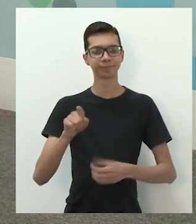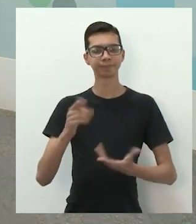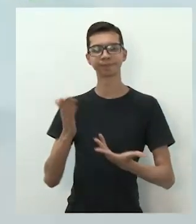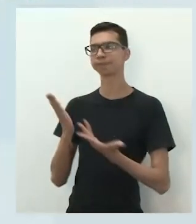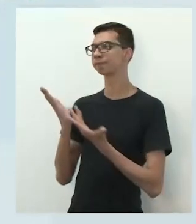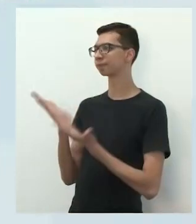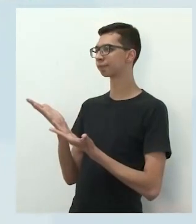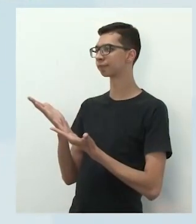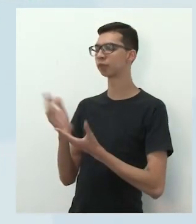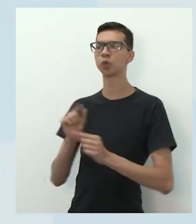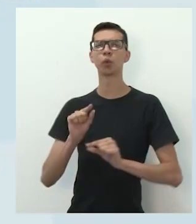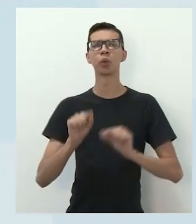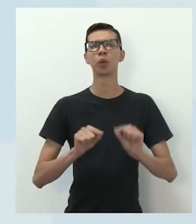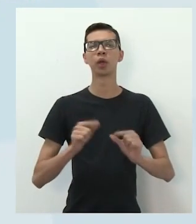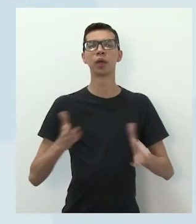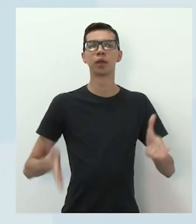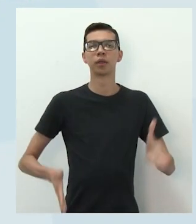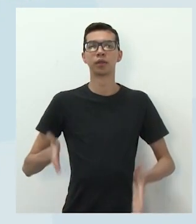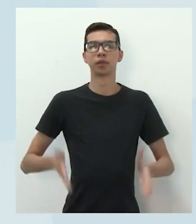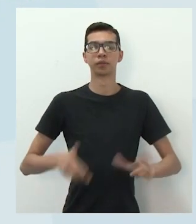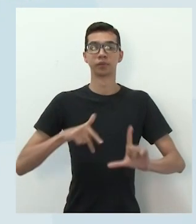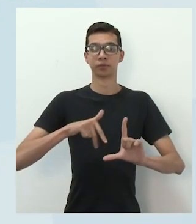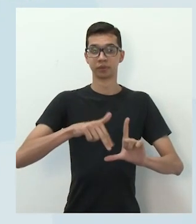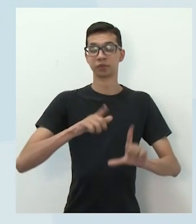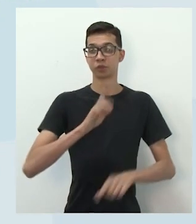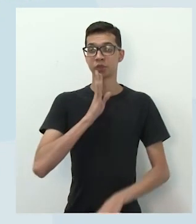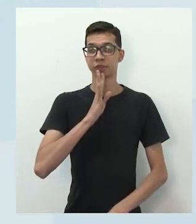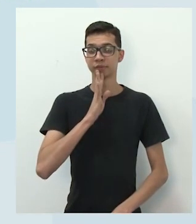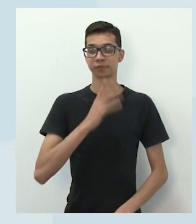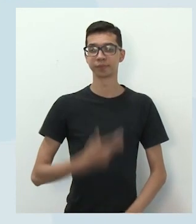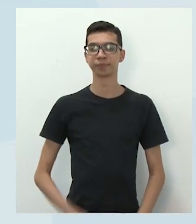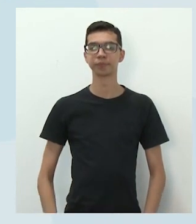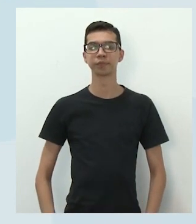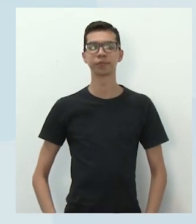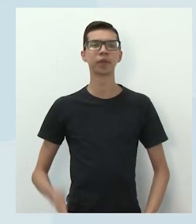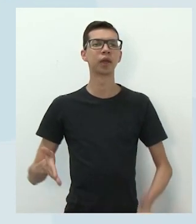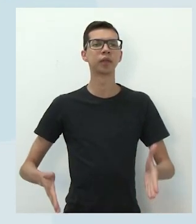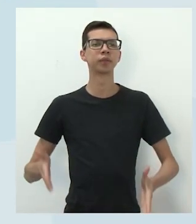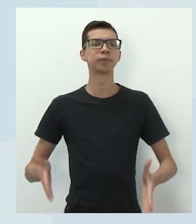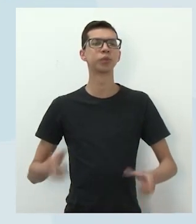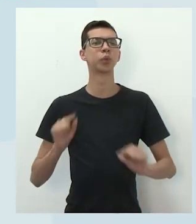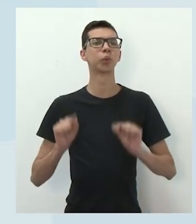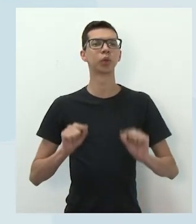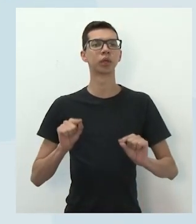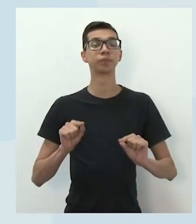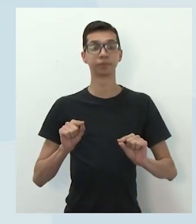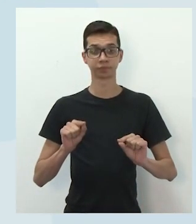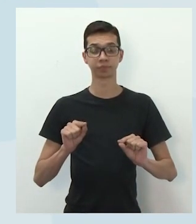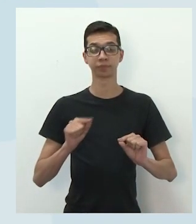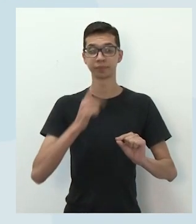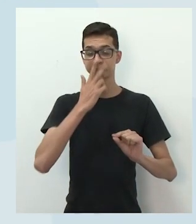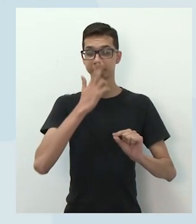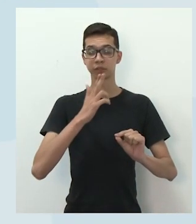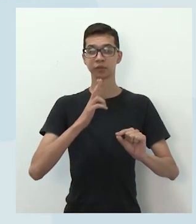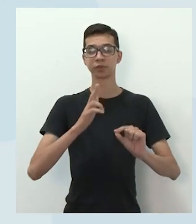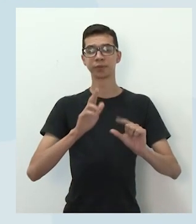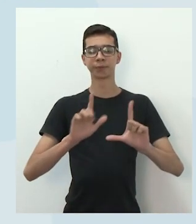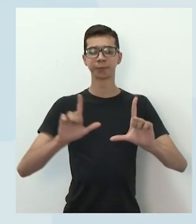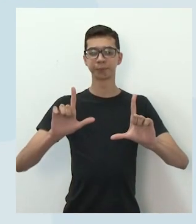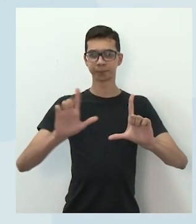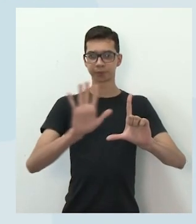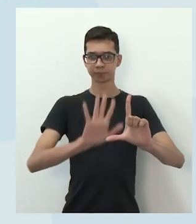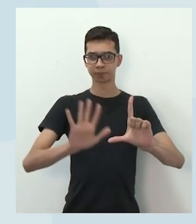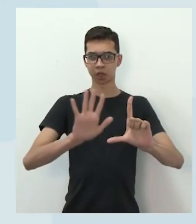Animação, vamos conhecer um pouco os conceitos aí, tá? A animação consiste no processo de gerar movimento em imagens estáticas. Dessa forma,